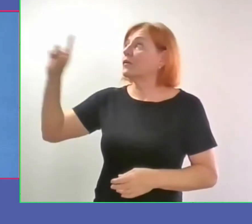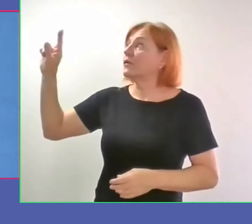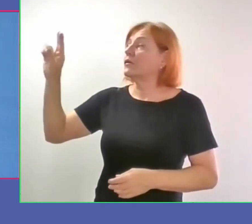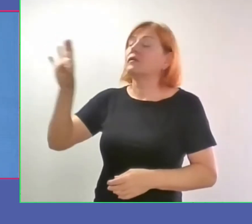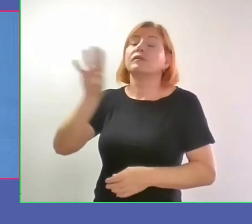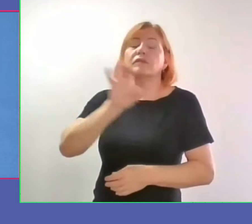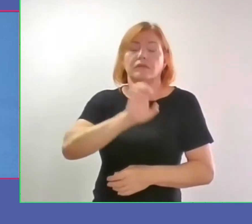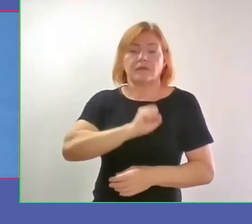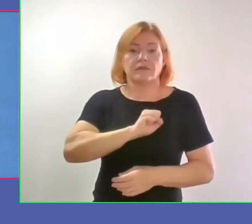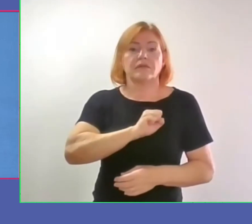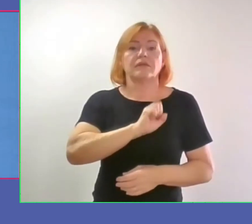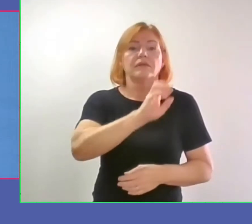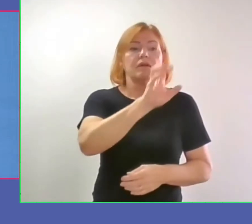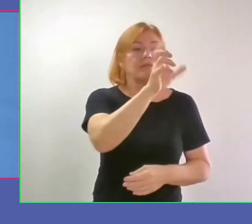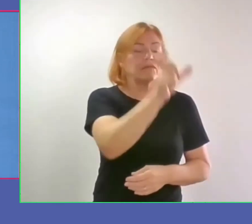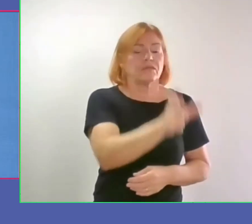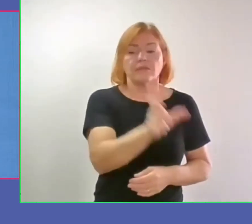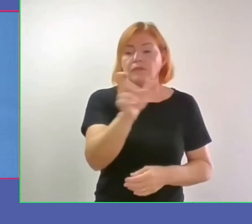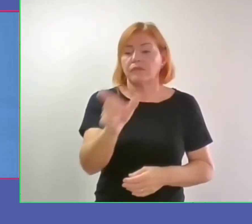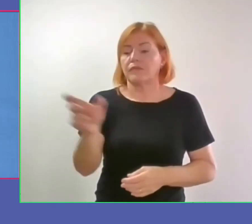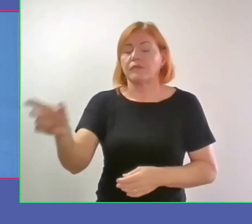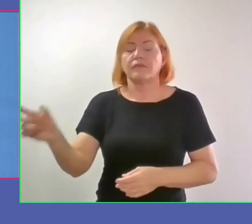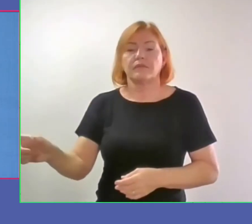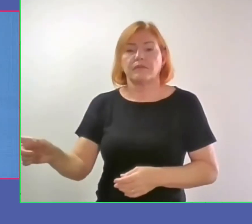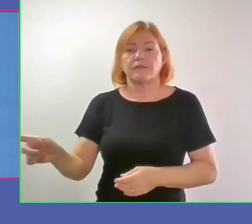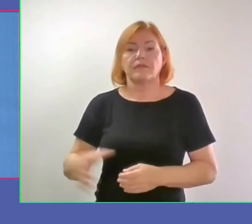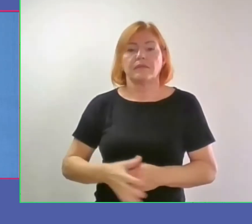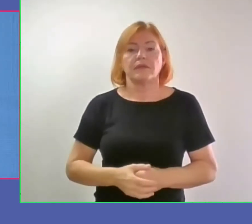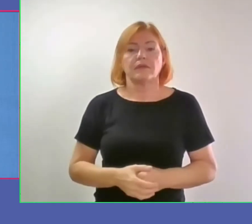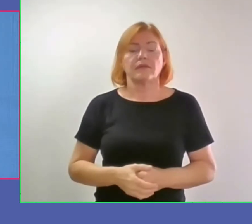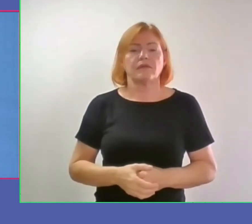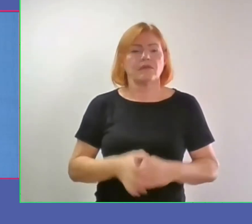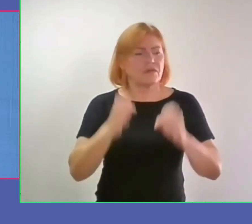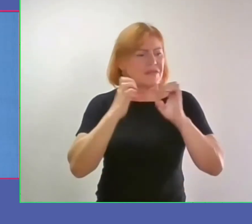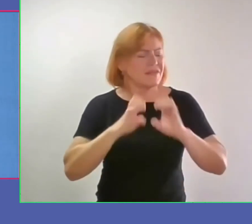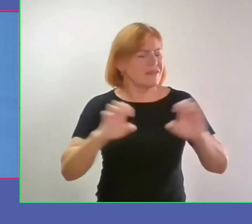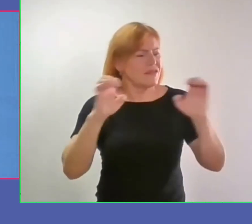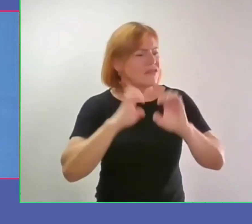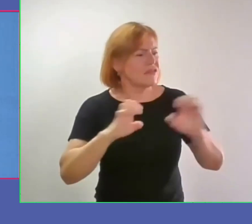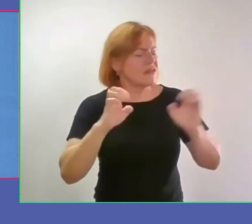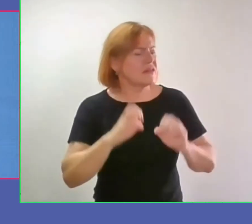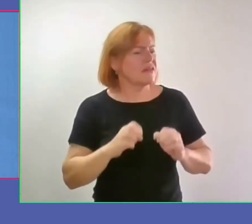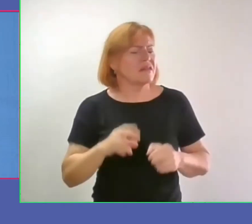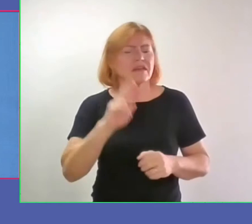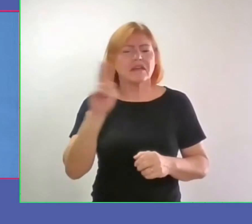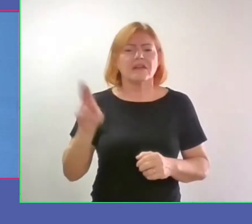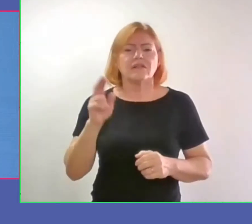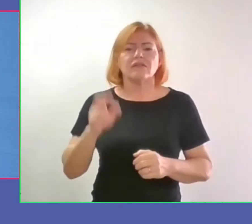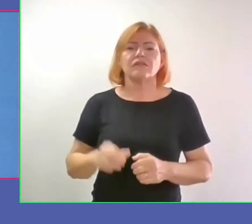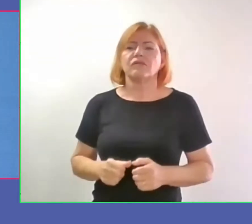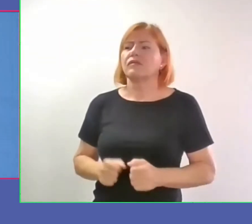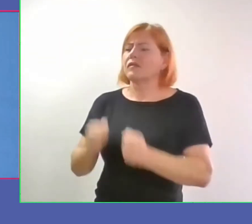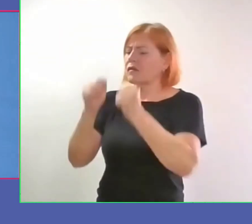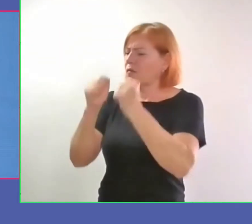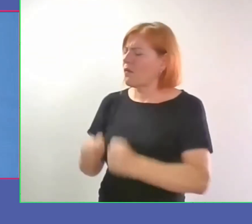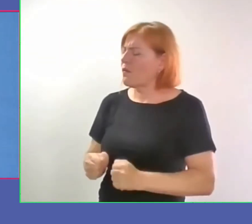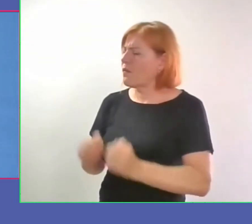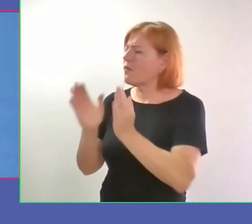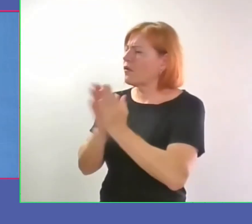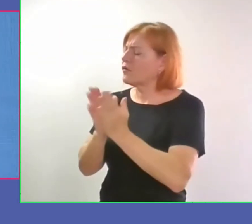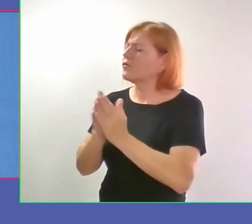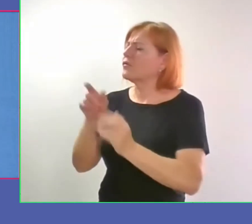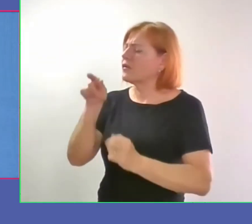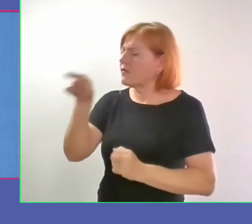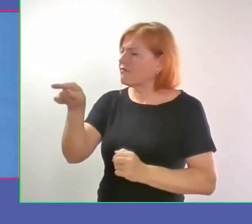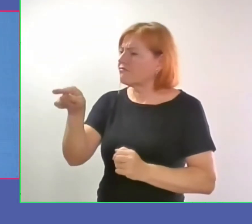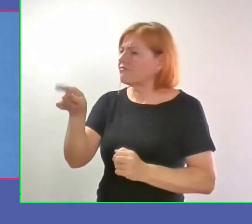irmãs das igrejas estão saindo para pregar o evangelho, usando posso orar por você, também não é por qualquer outra intenção,